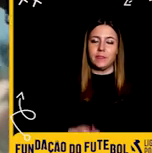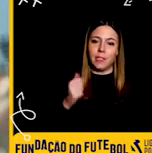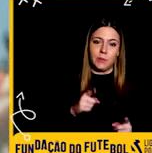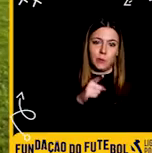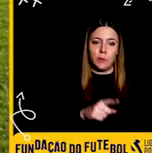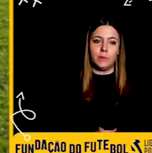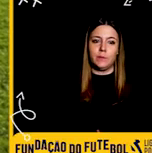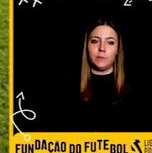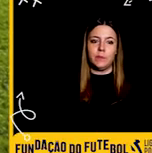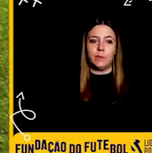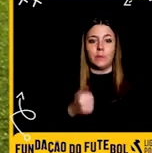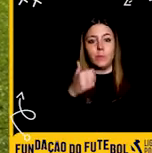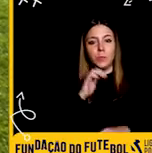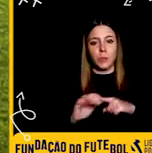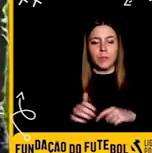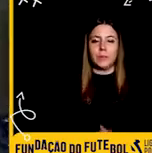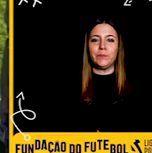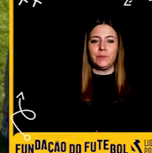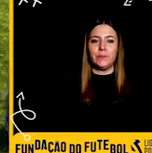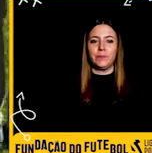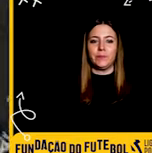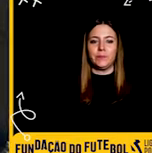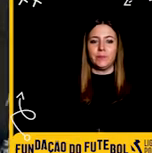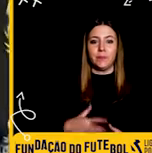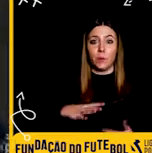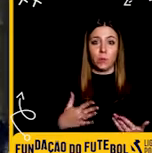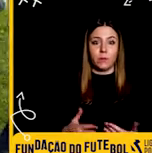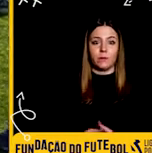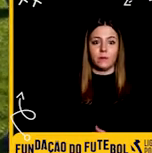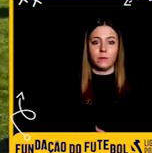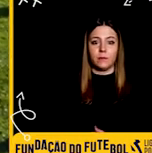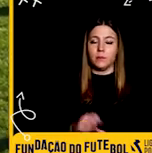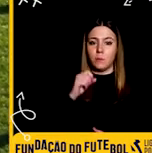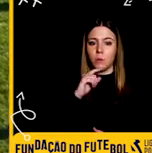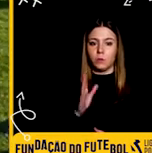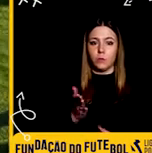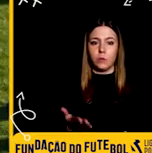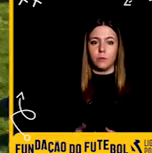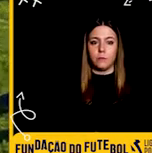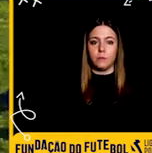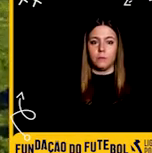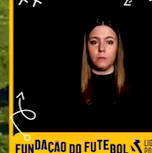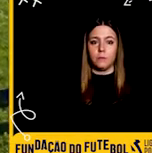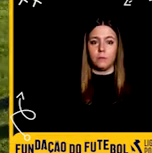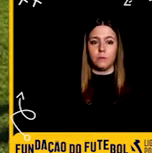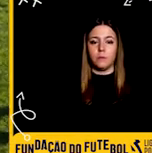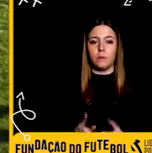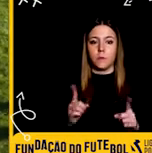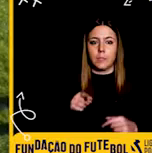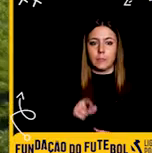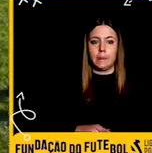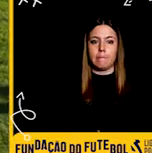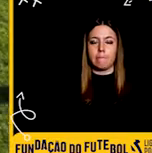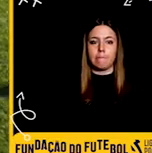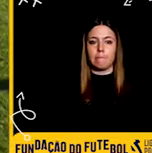É. Ganhaste, começas tu. Boa sorte aí. Começa. Queres que bata já? Bates, podes já bater uma. Começa